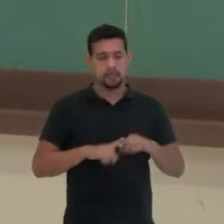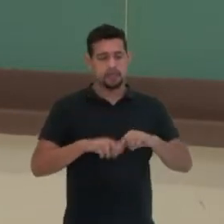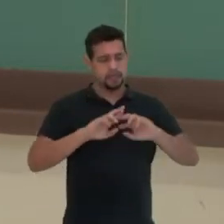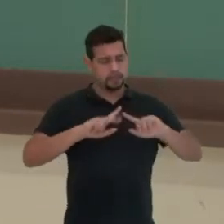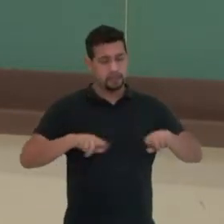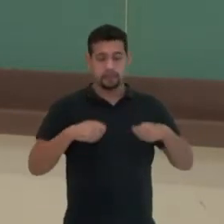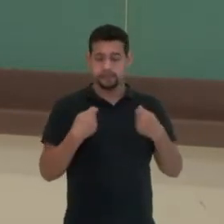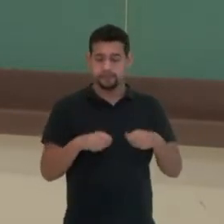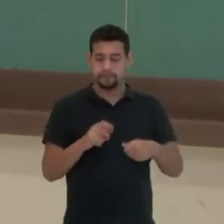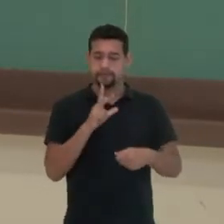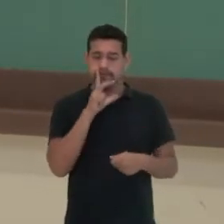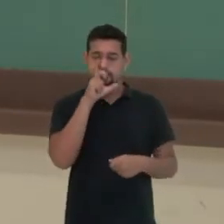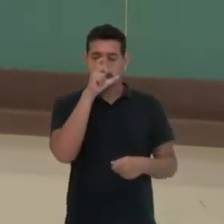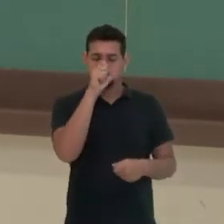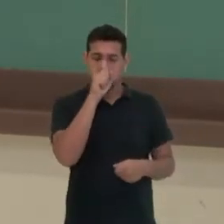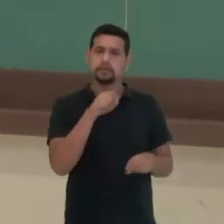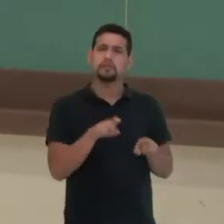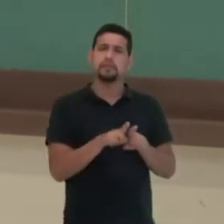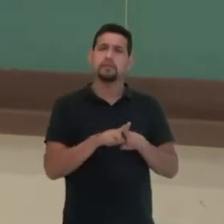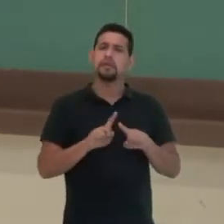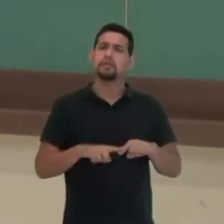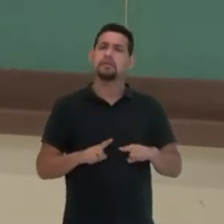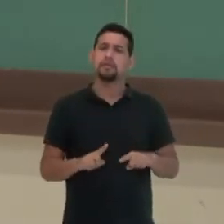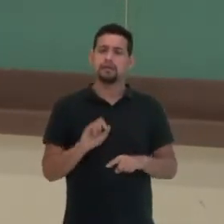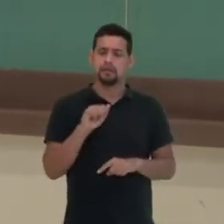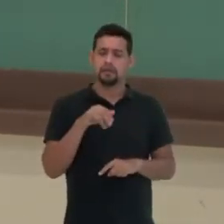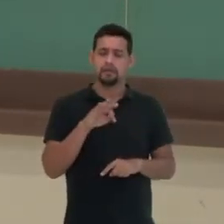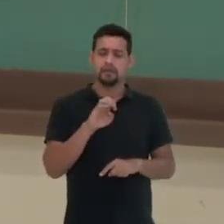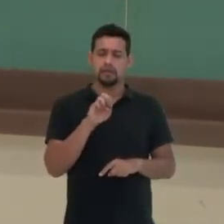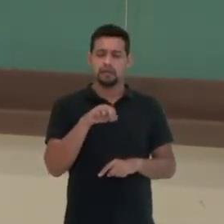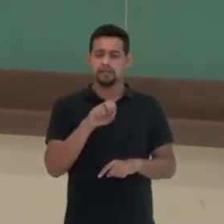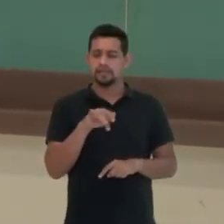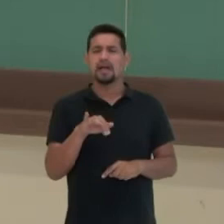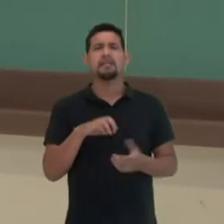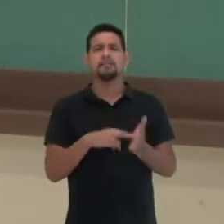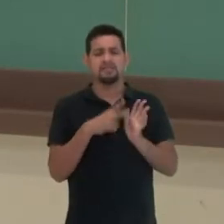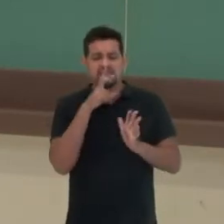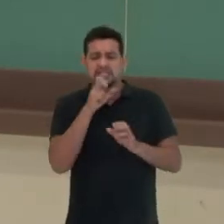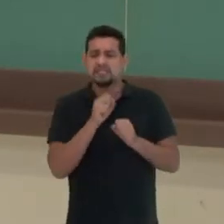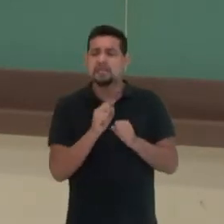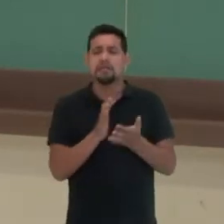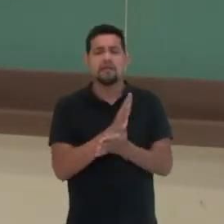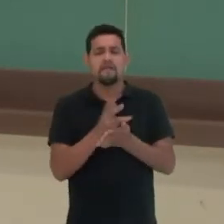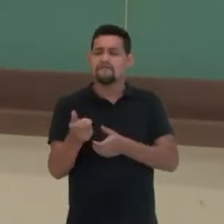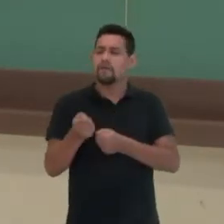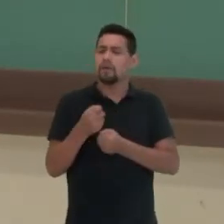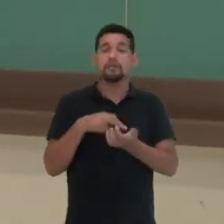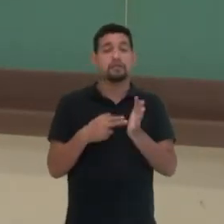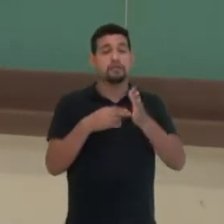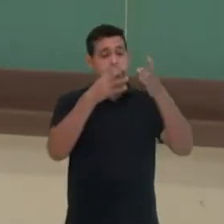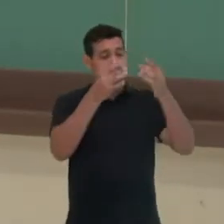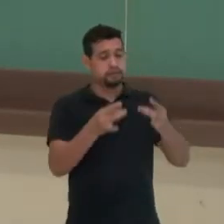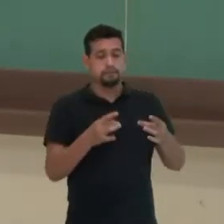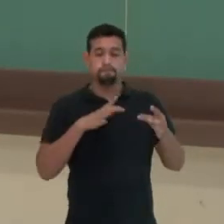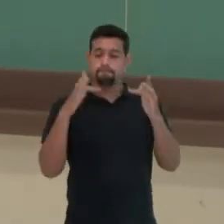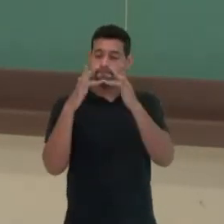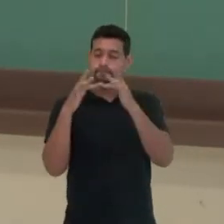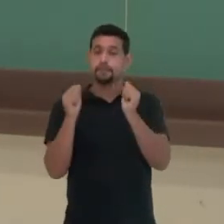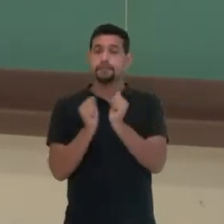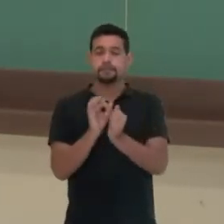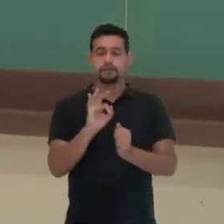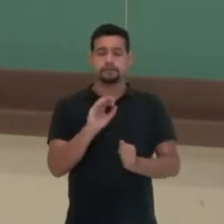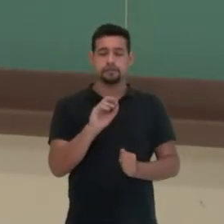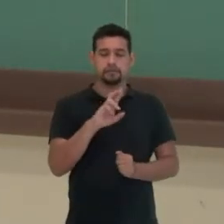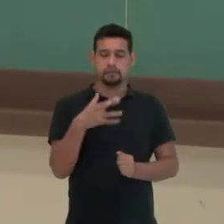precisa de força, e a intensidade, a direção e o sentido são critérios ali que estão relacionados então com a força